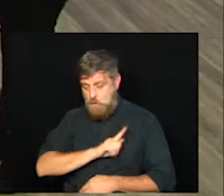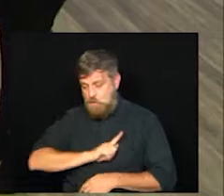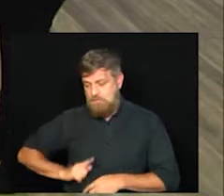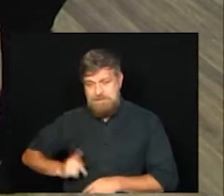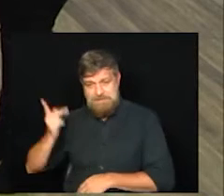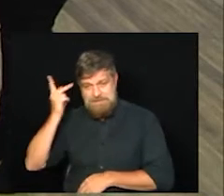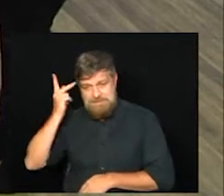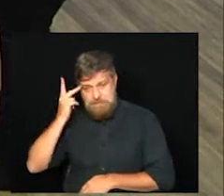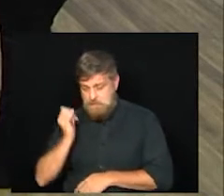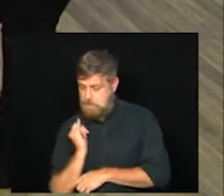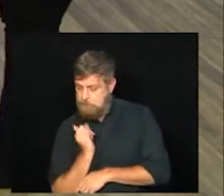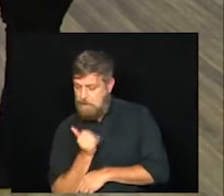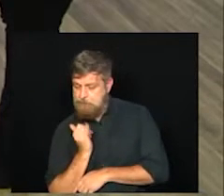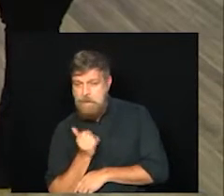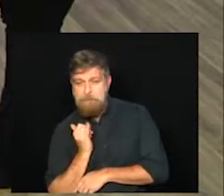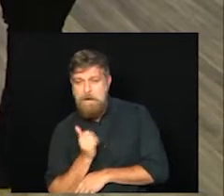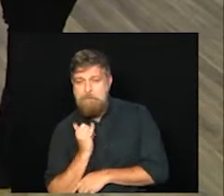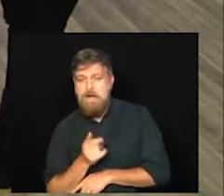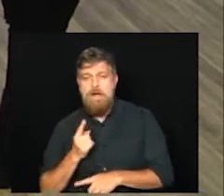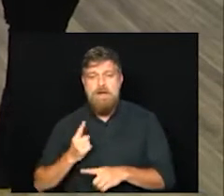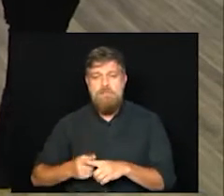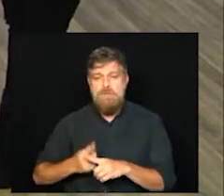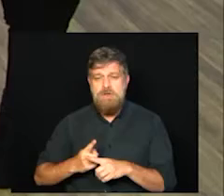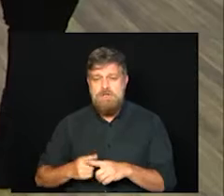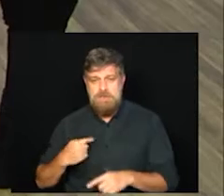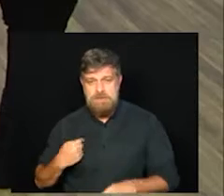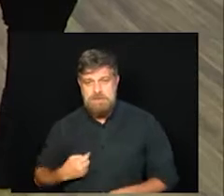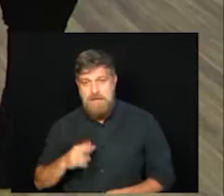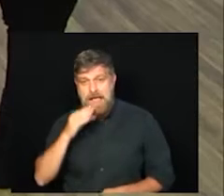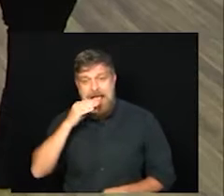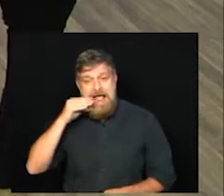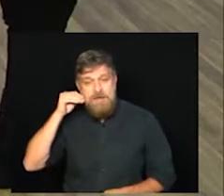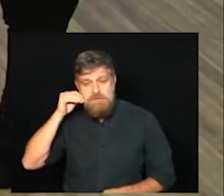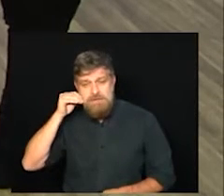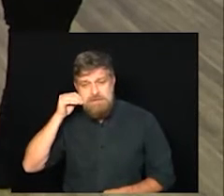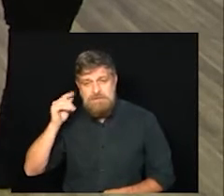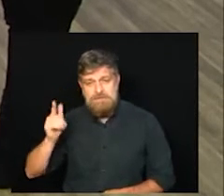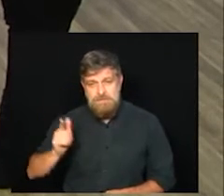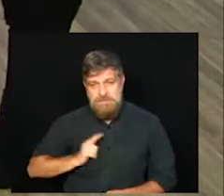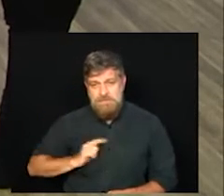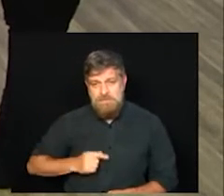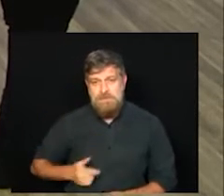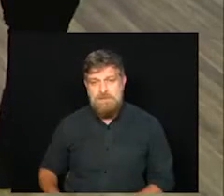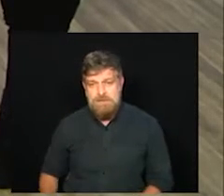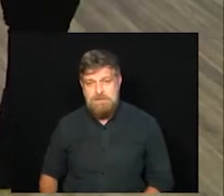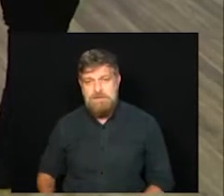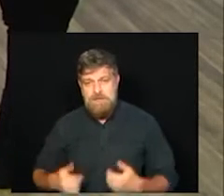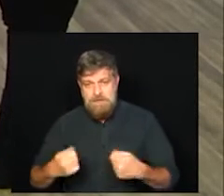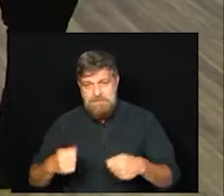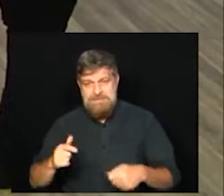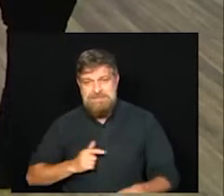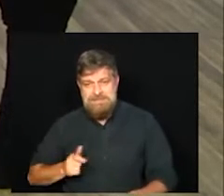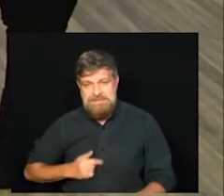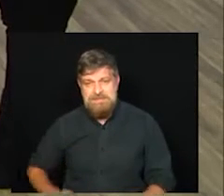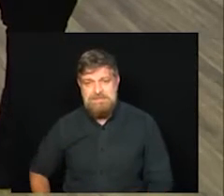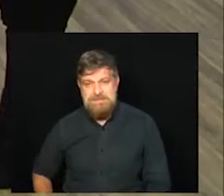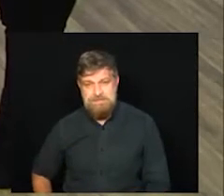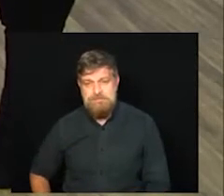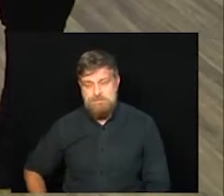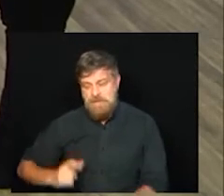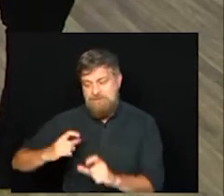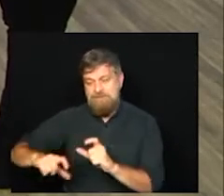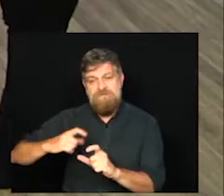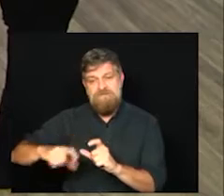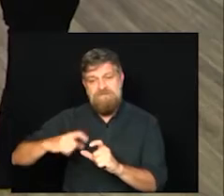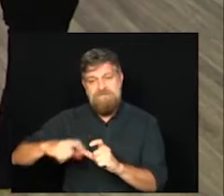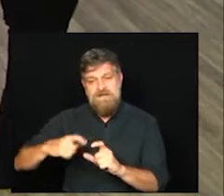falou dessa questão, Gabriel, justamente porque nos adolescentes tem a indicação de que seja a vacina da Pfizer. E